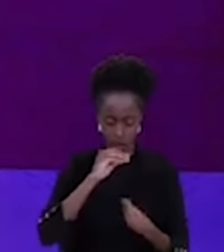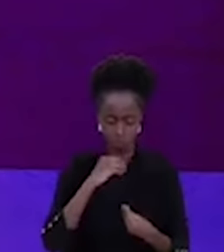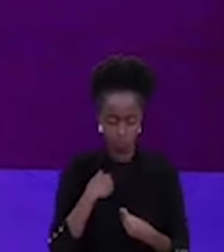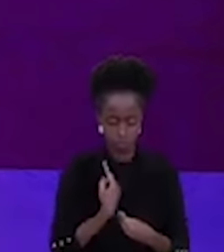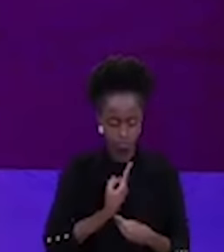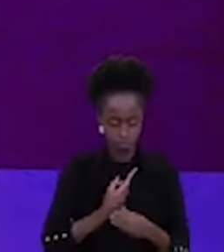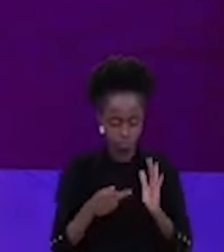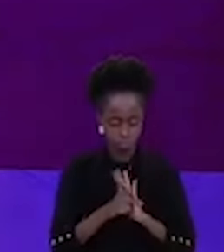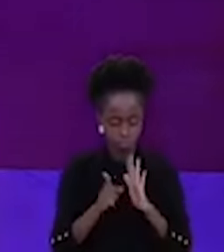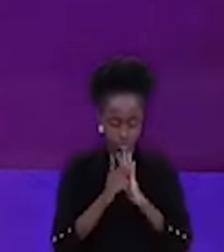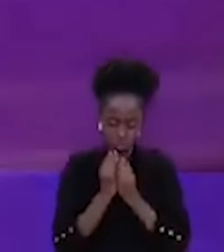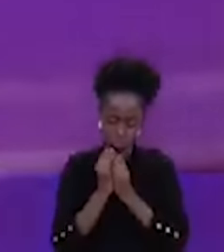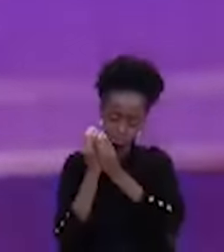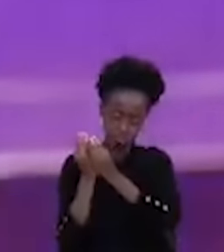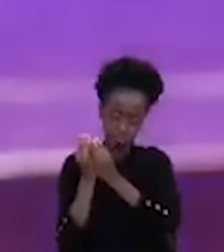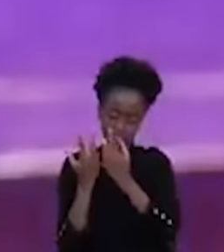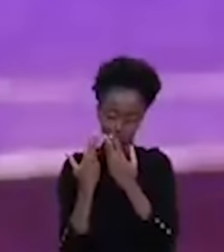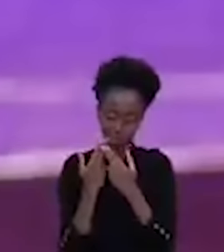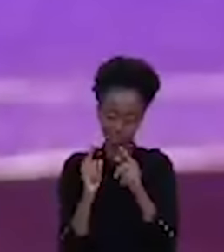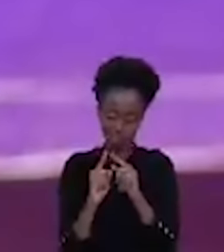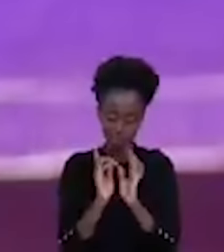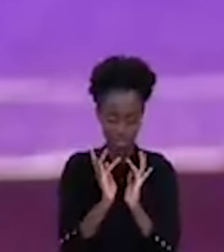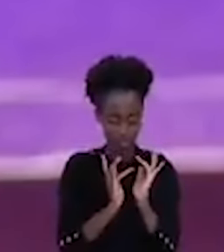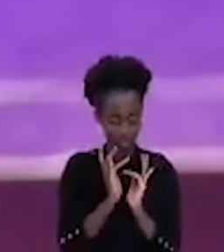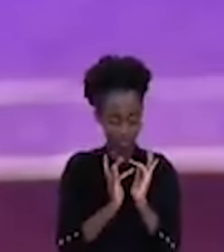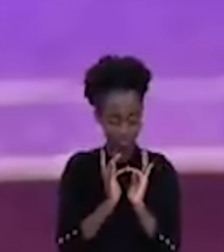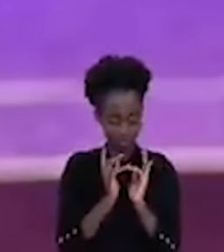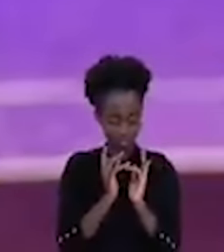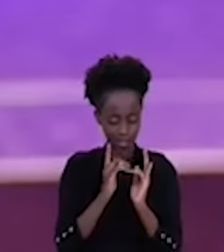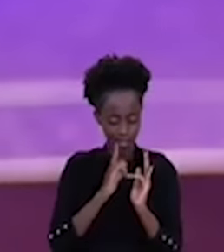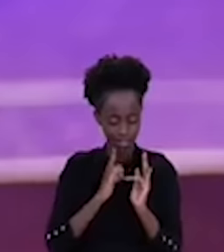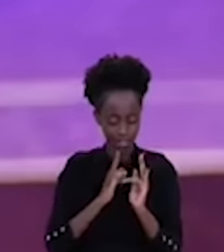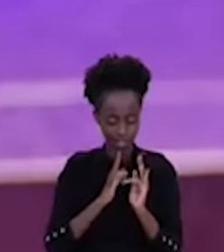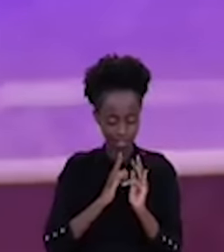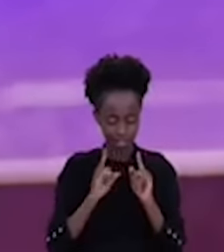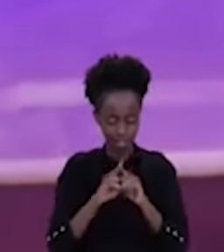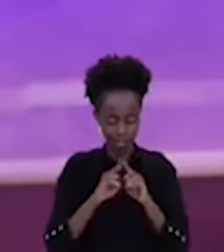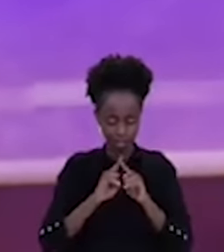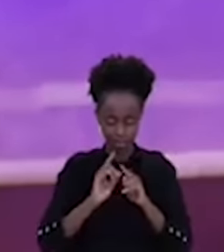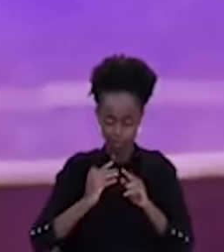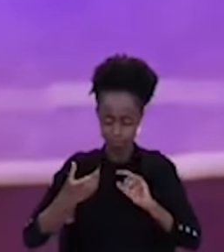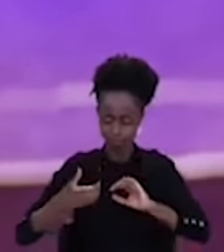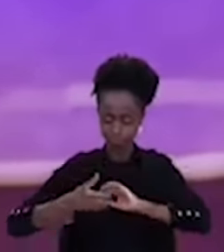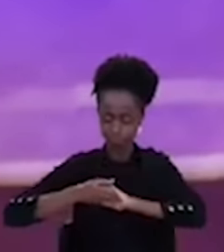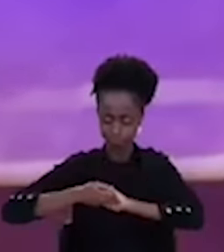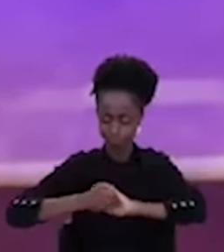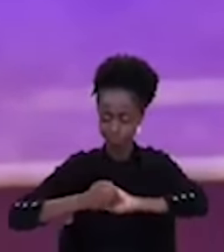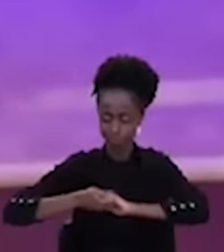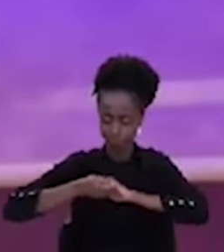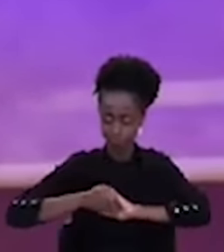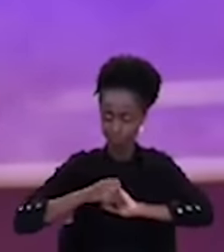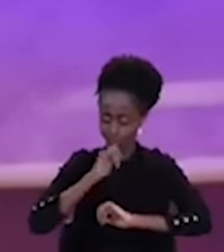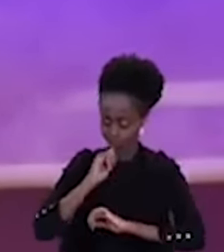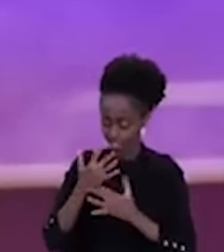teus braços, como a noiva que se entrega ao noivo, que segura na sua mão, dizendo: